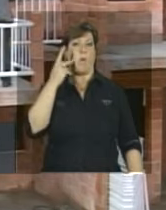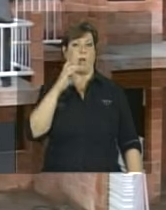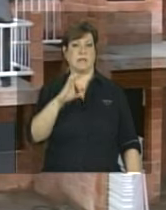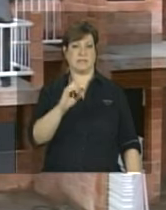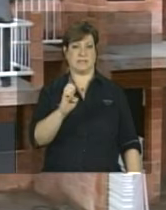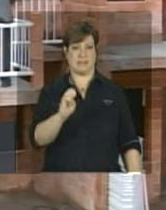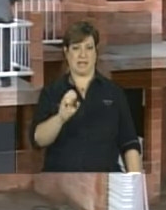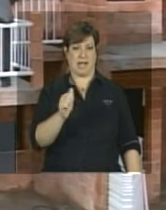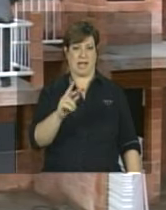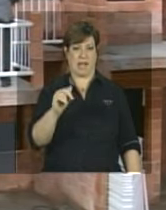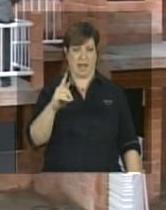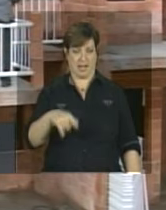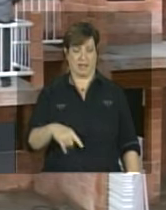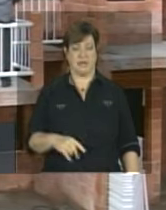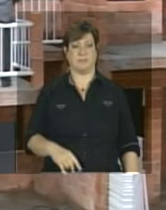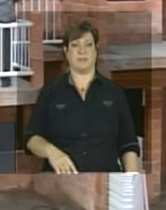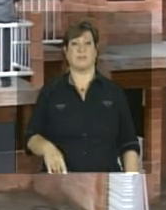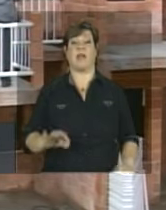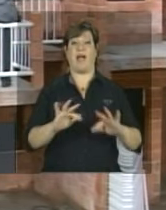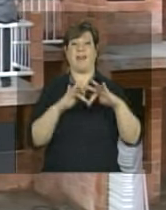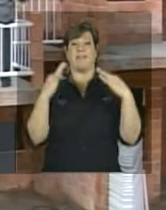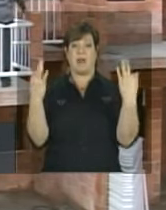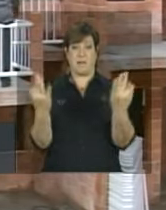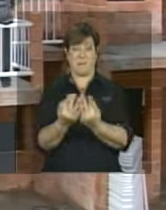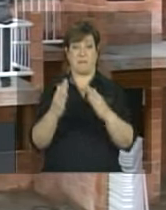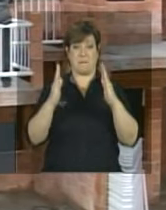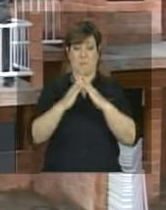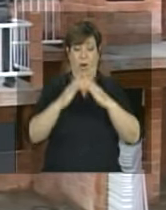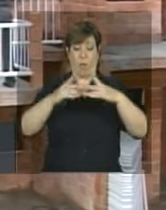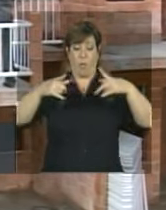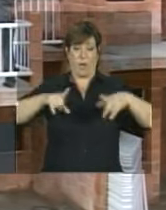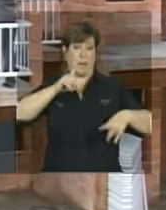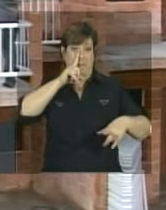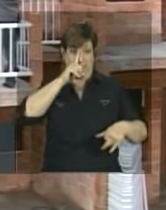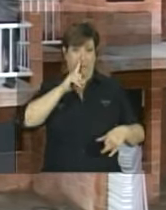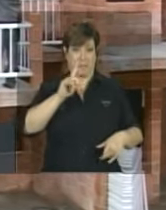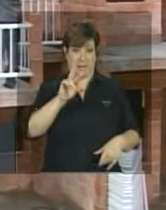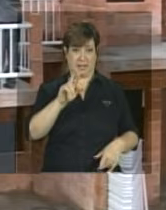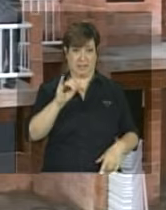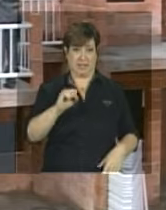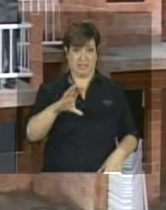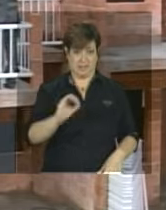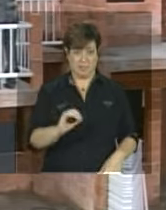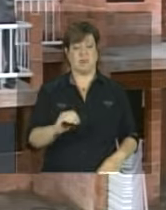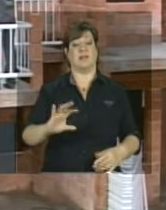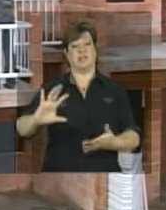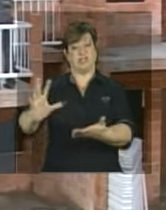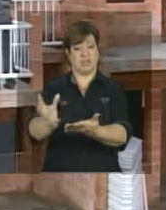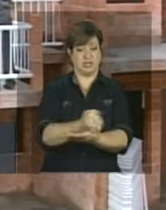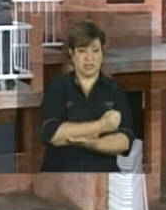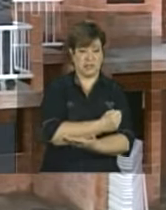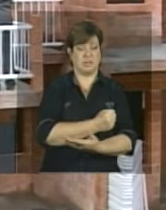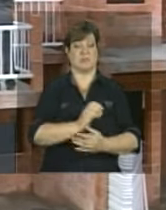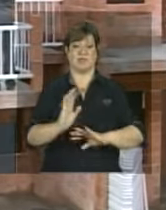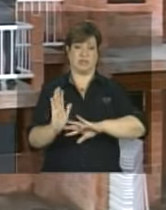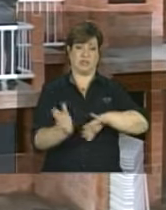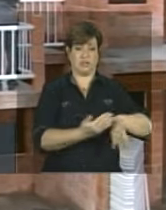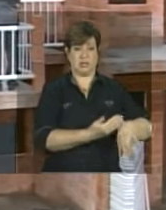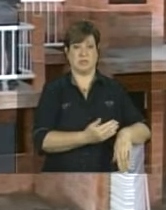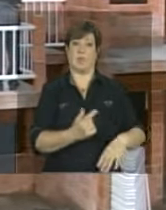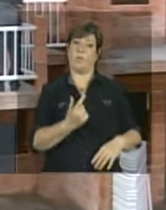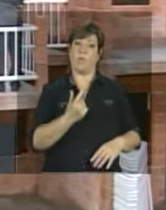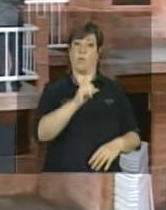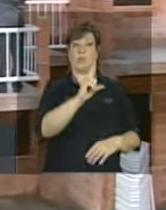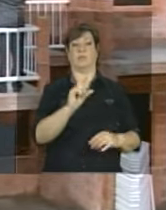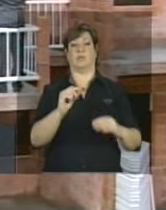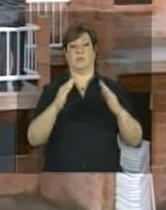As famílias em áreas de risco serão retiradas e realocadas nesses conjuntos